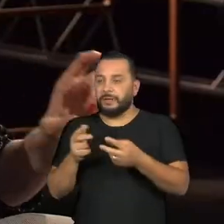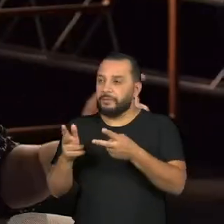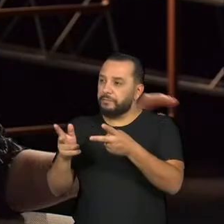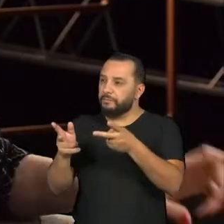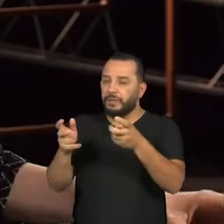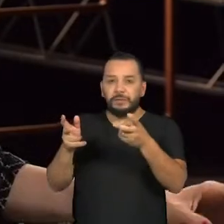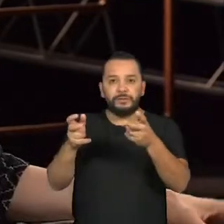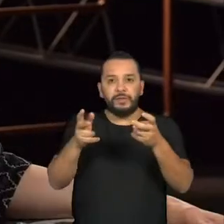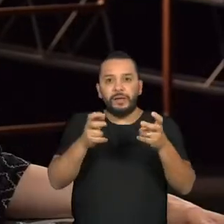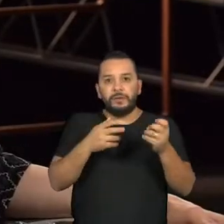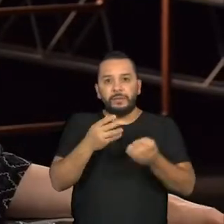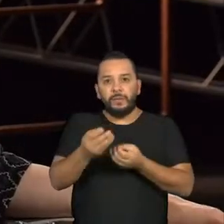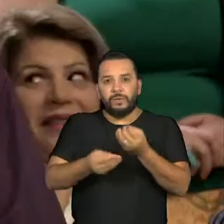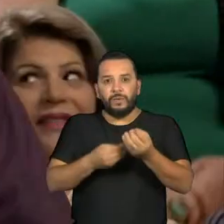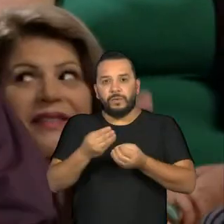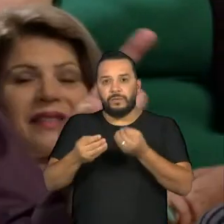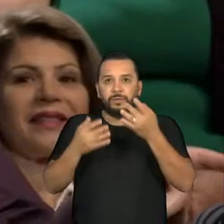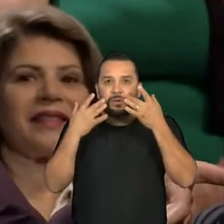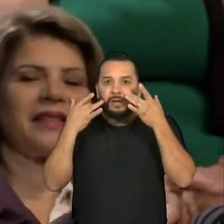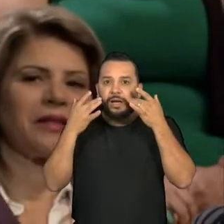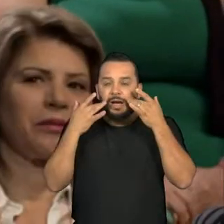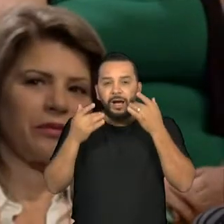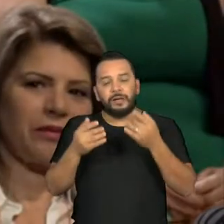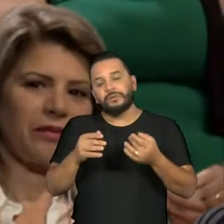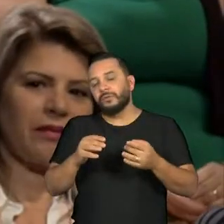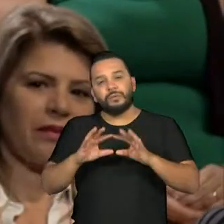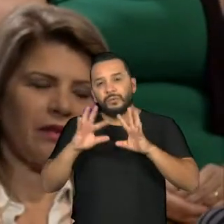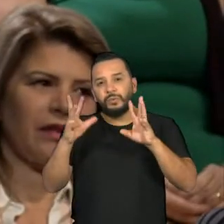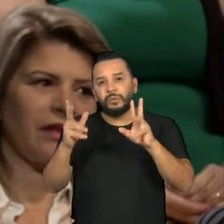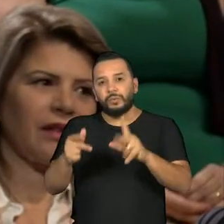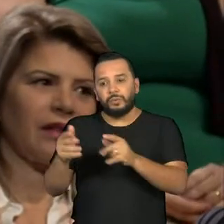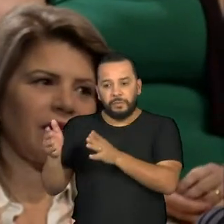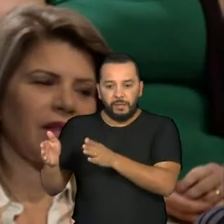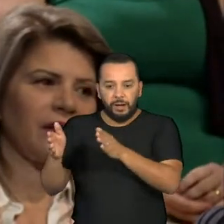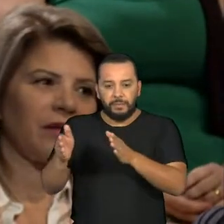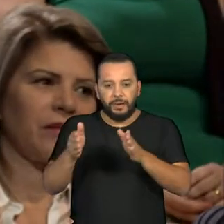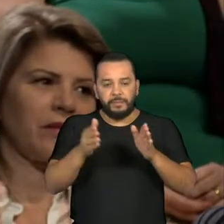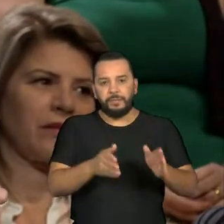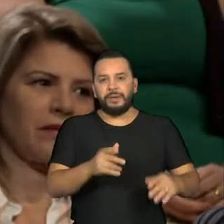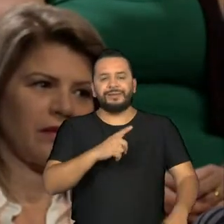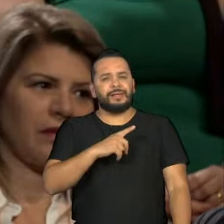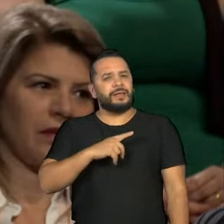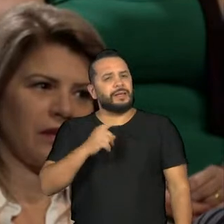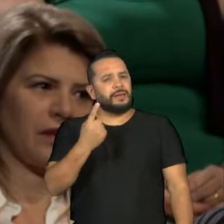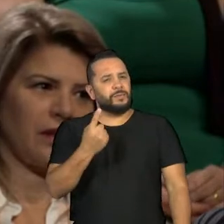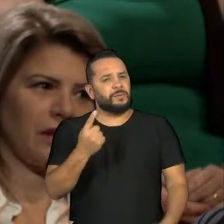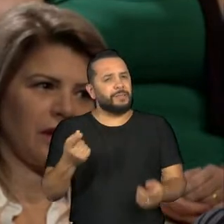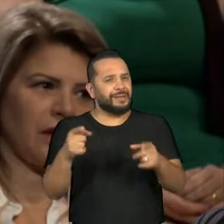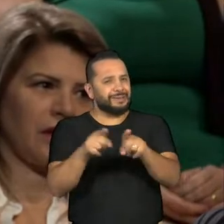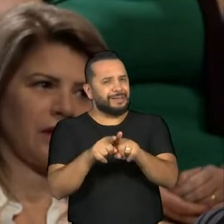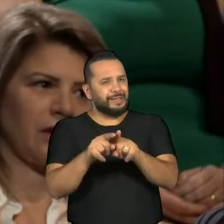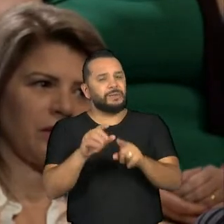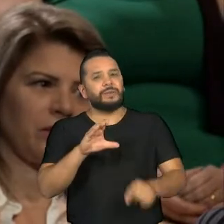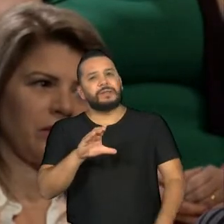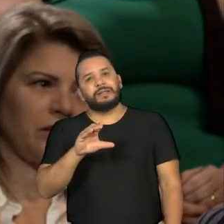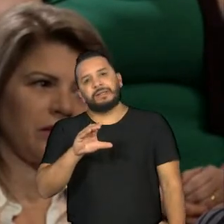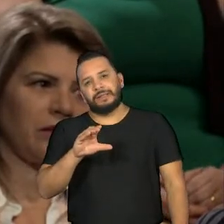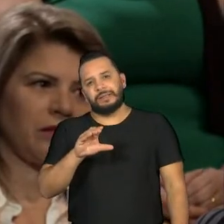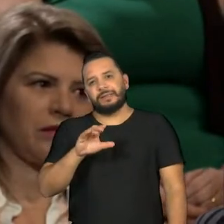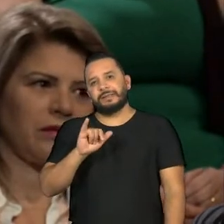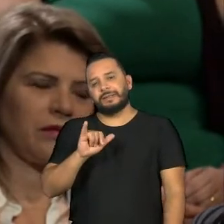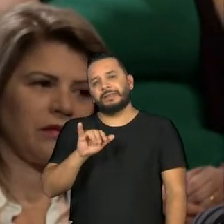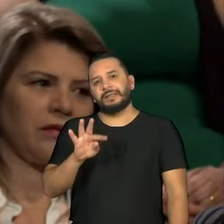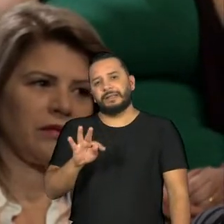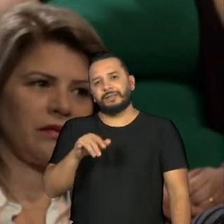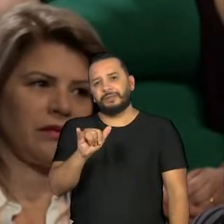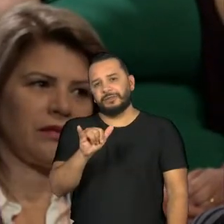o arco da produção teatral. O depoimento que nós temos agora é de um dos seus principais parceiros no City Teatro. E ele lembra